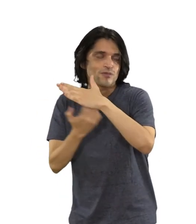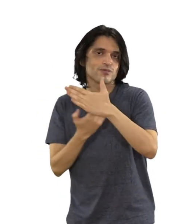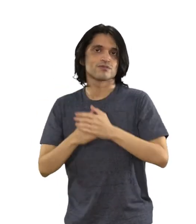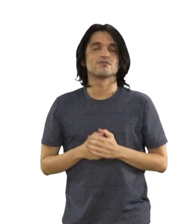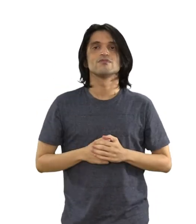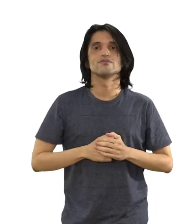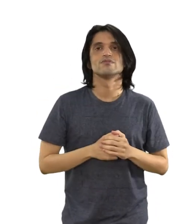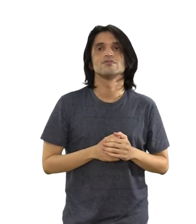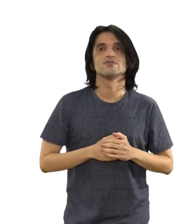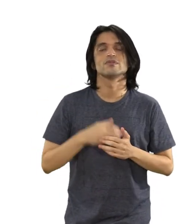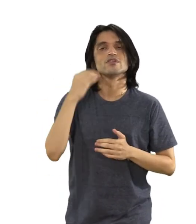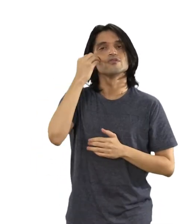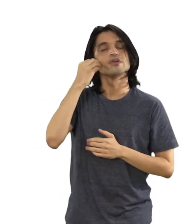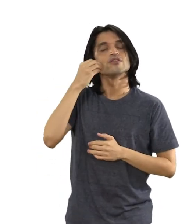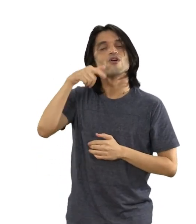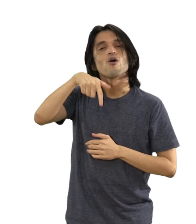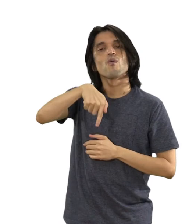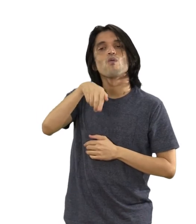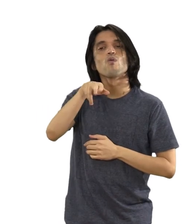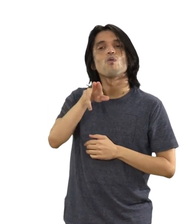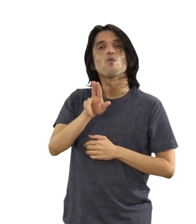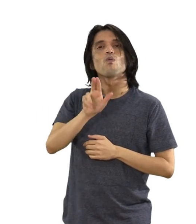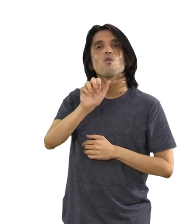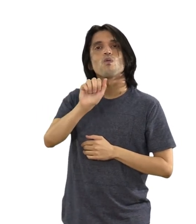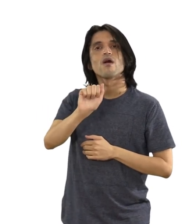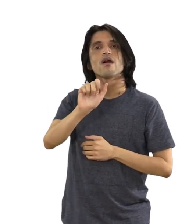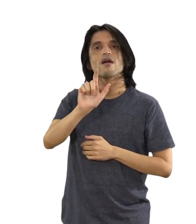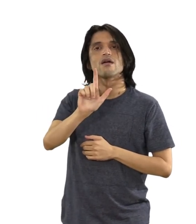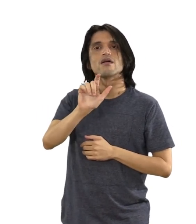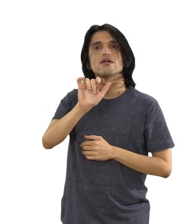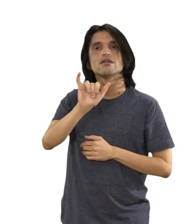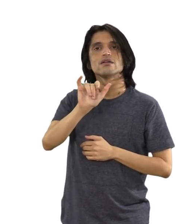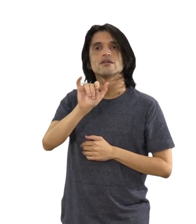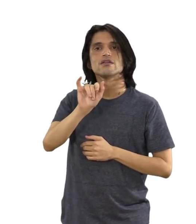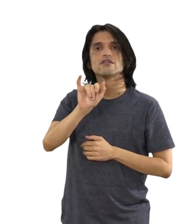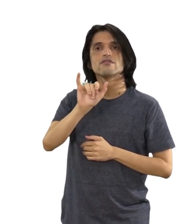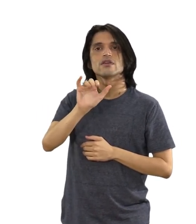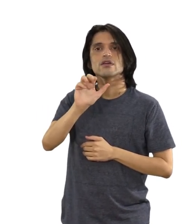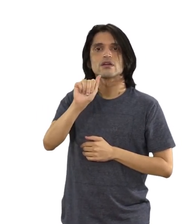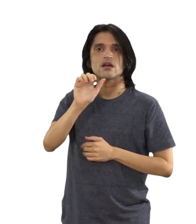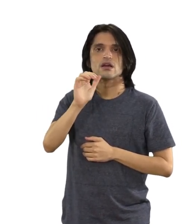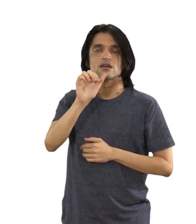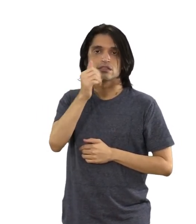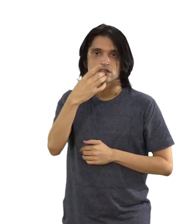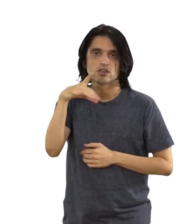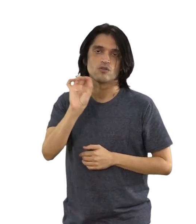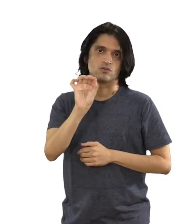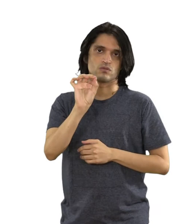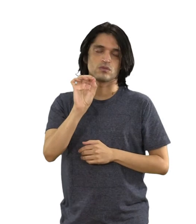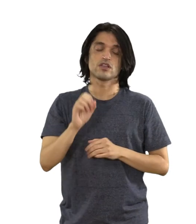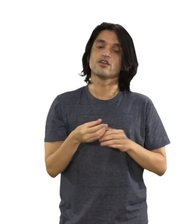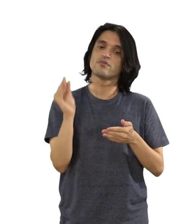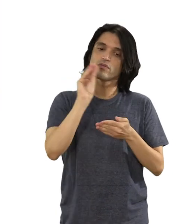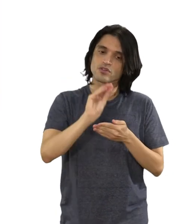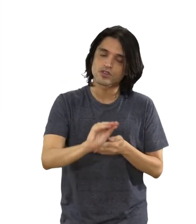Experiência profissional por qualificações e preencher mostrando suas características profissionais.